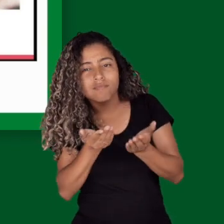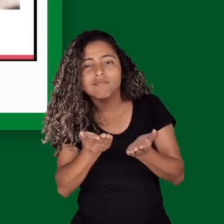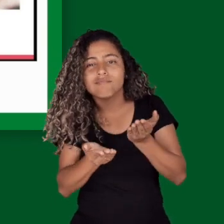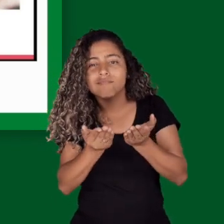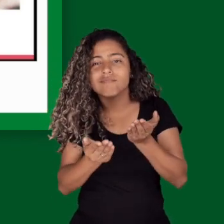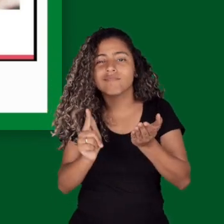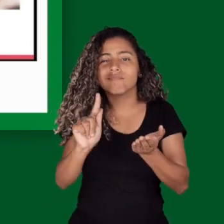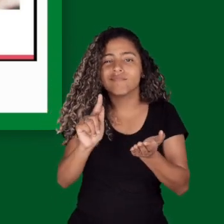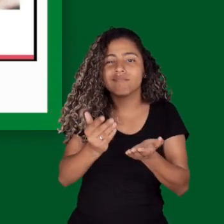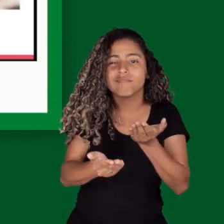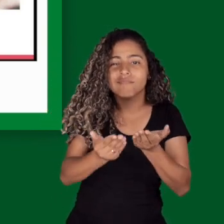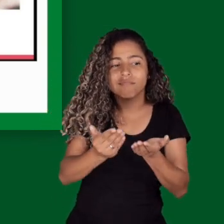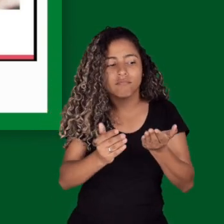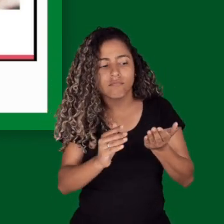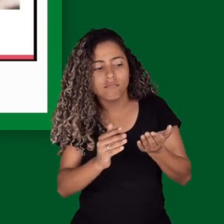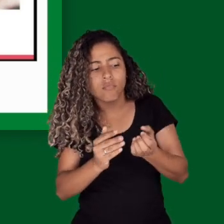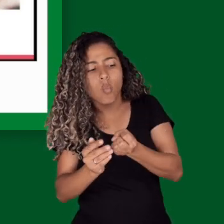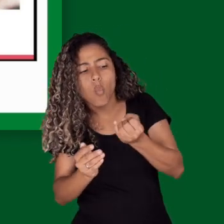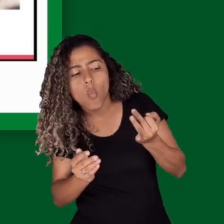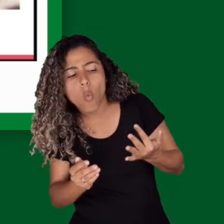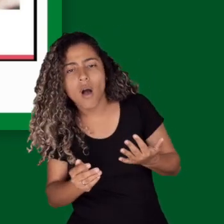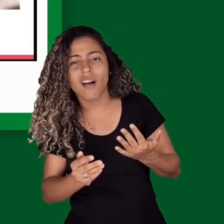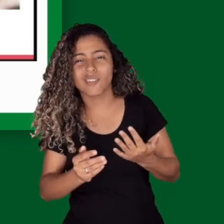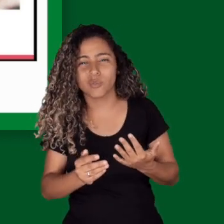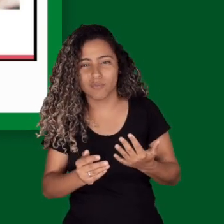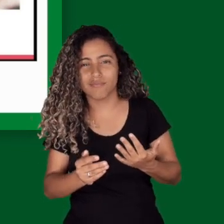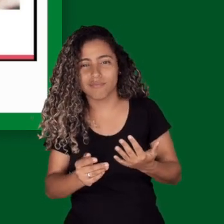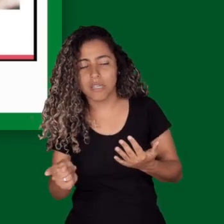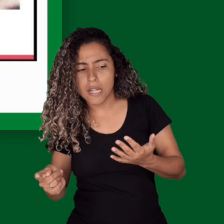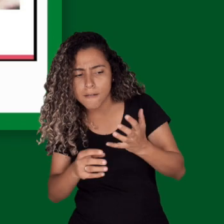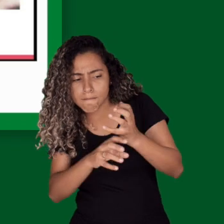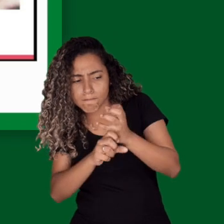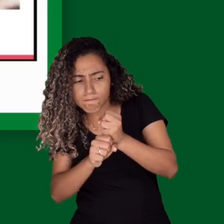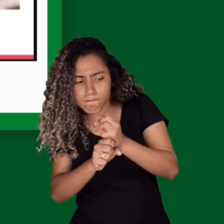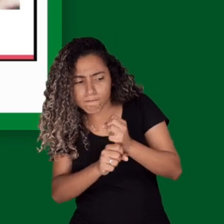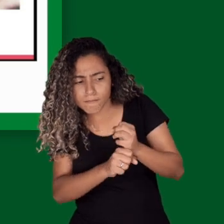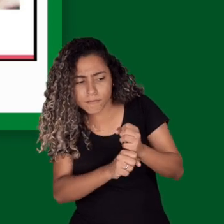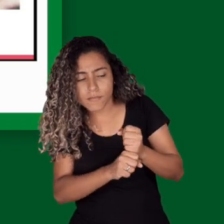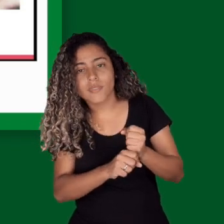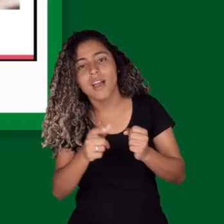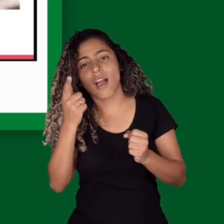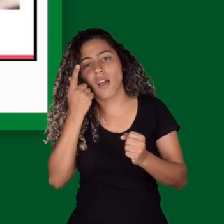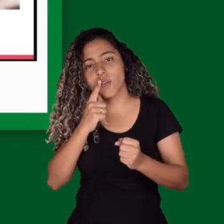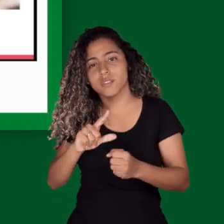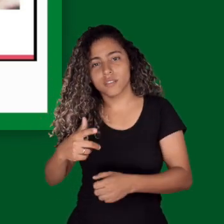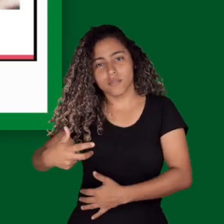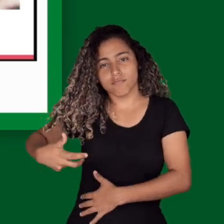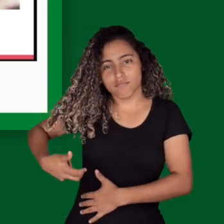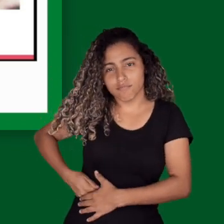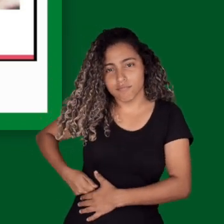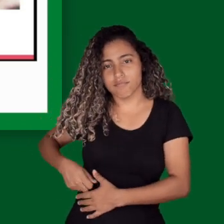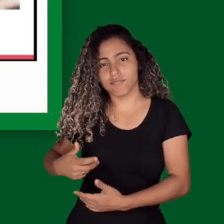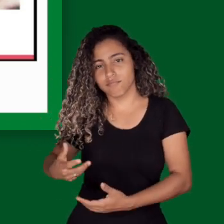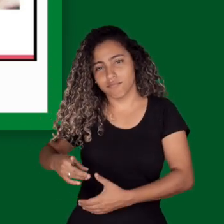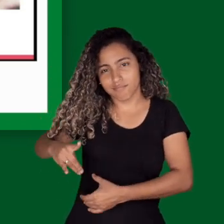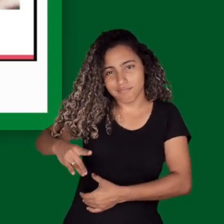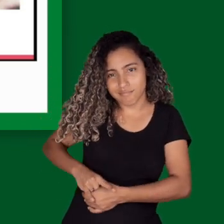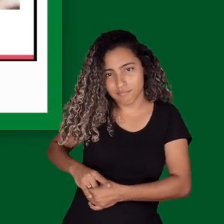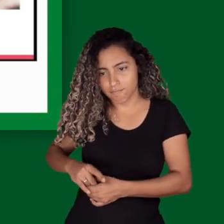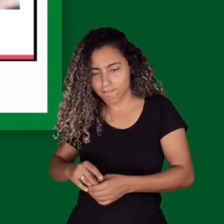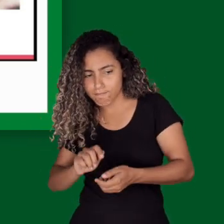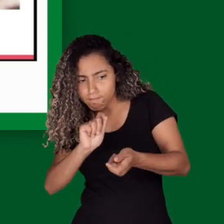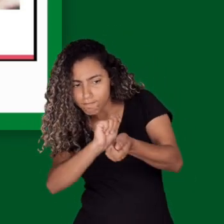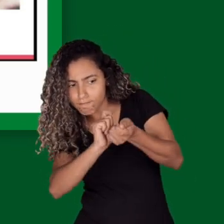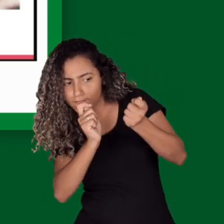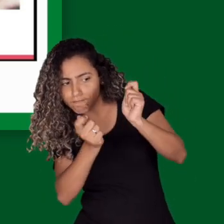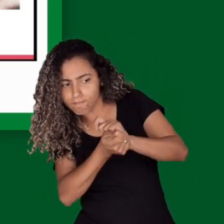consumir na refeição, para a partir dessa contagem ele conseguir adequar a dose de insulina que vai ser necessária